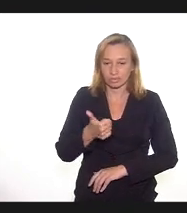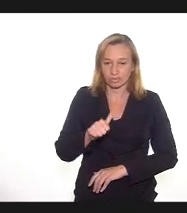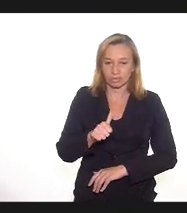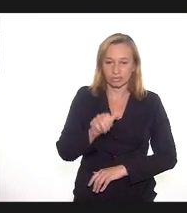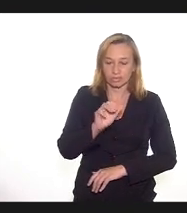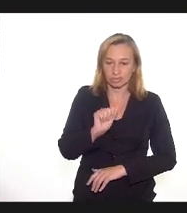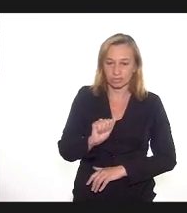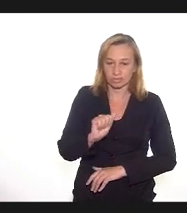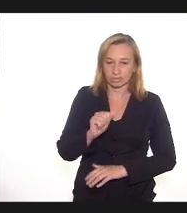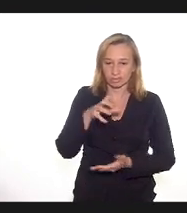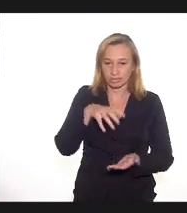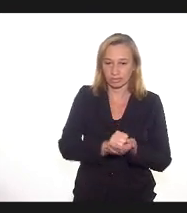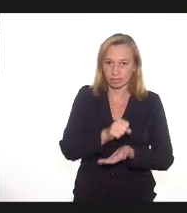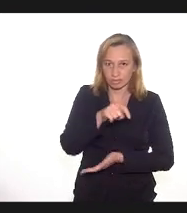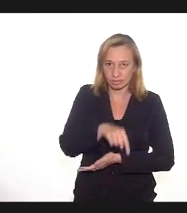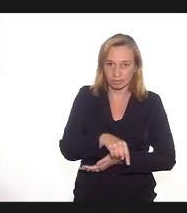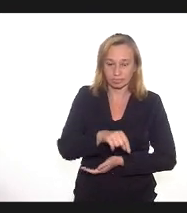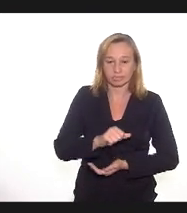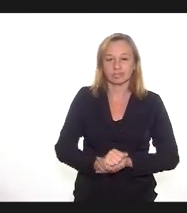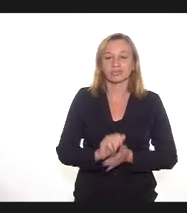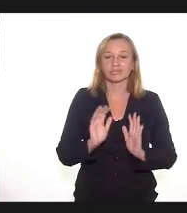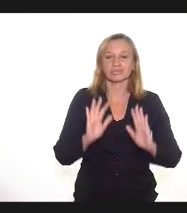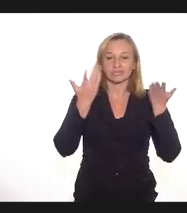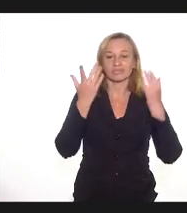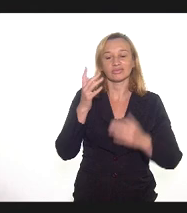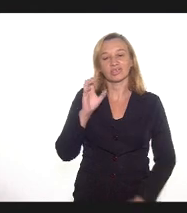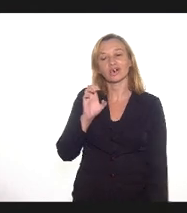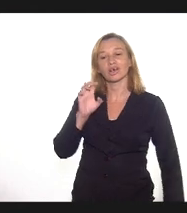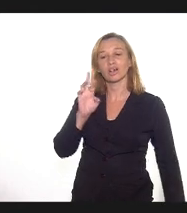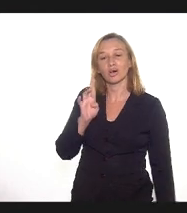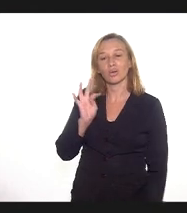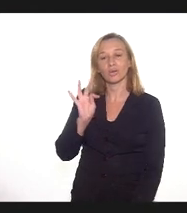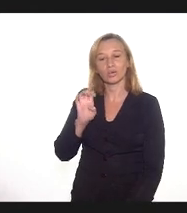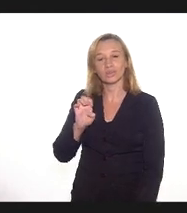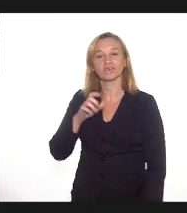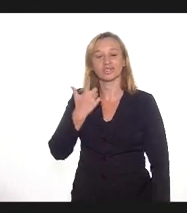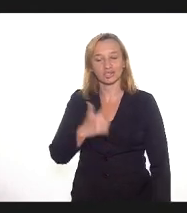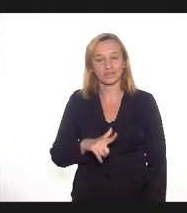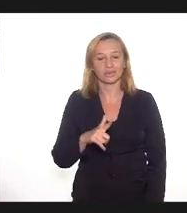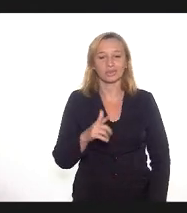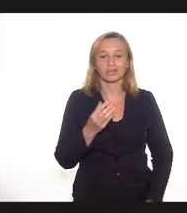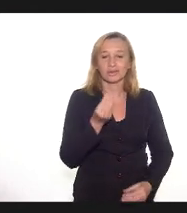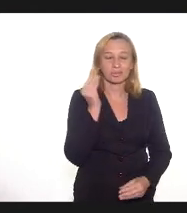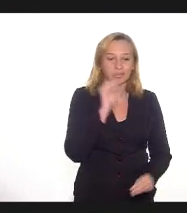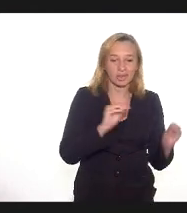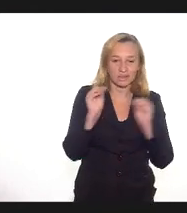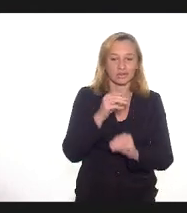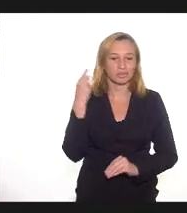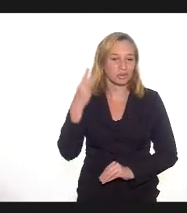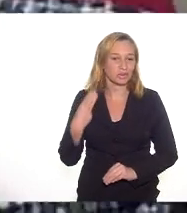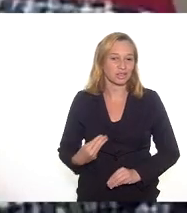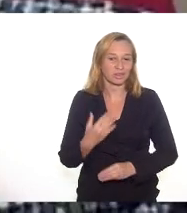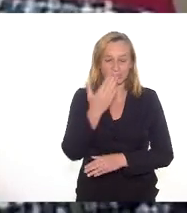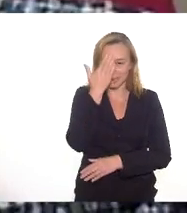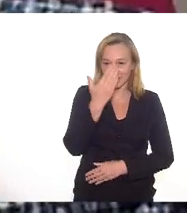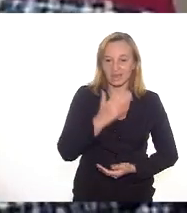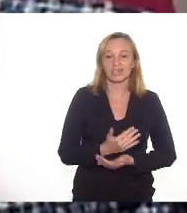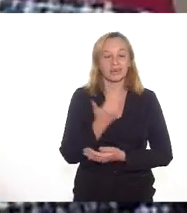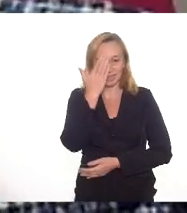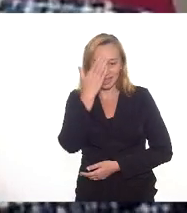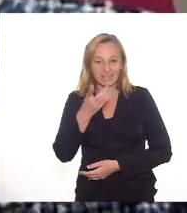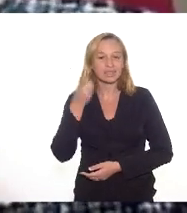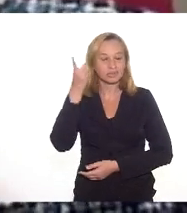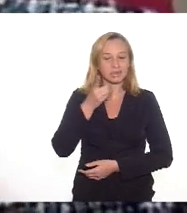ficar registrado aqui. E viva Ruth de Souza novamente. Beijo, Mônica. Obrigada. Obrigada, deputada